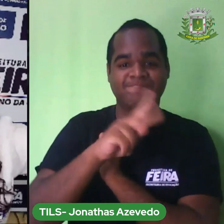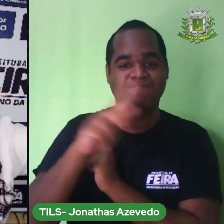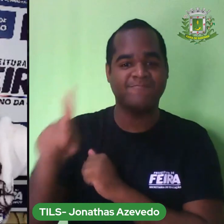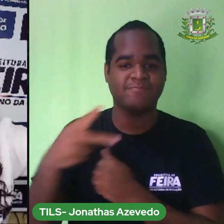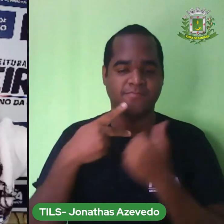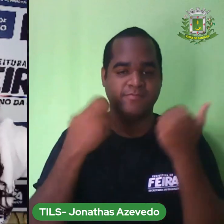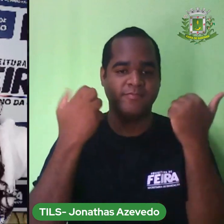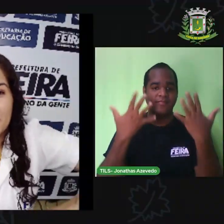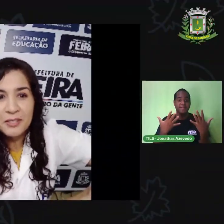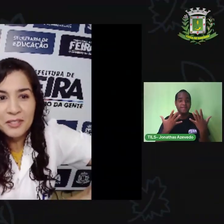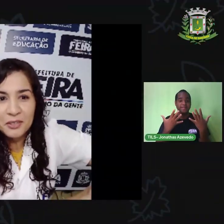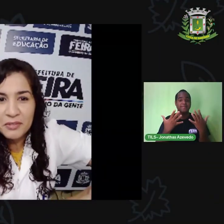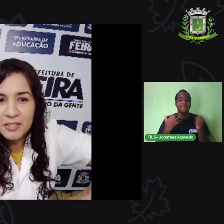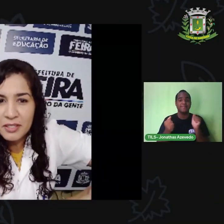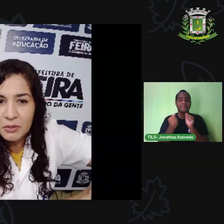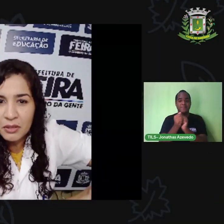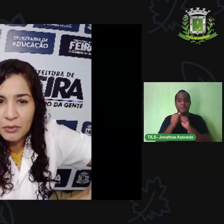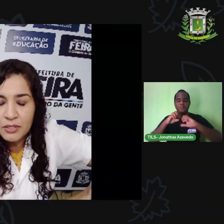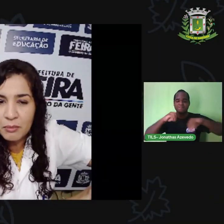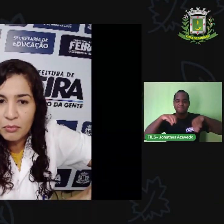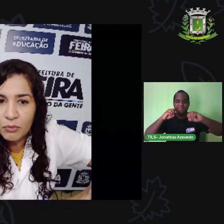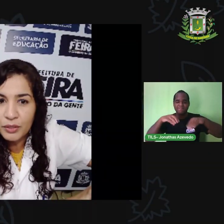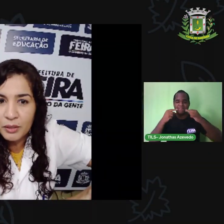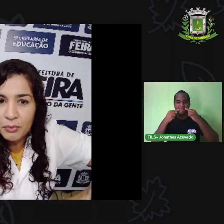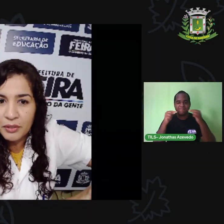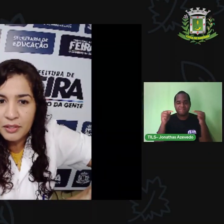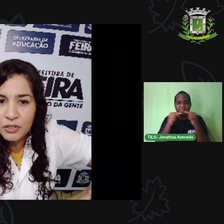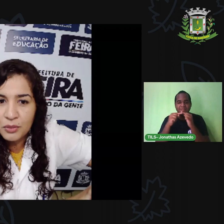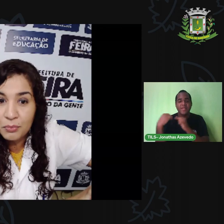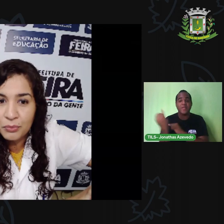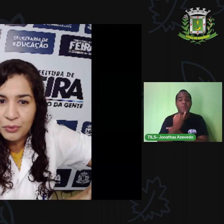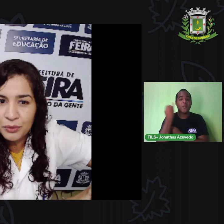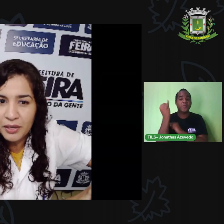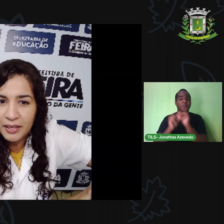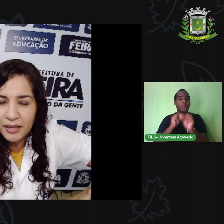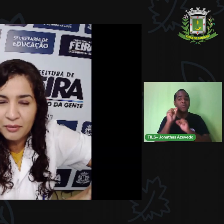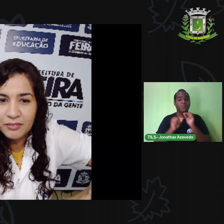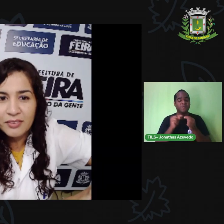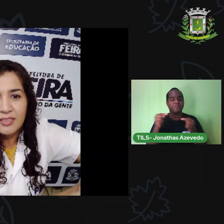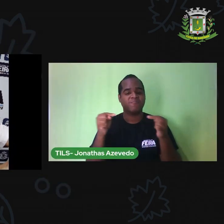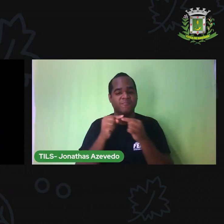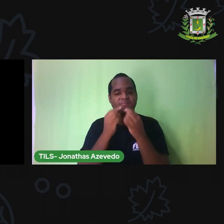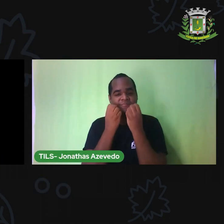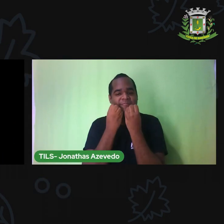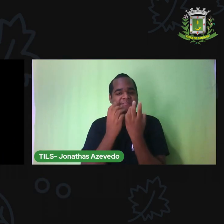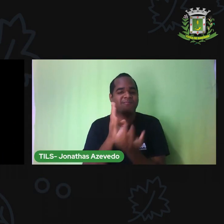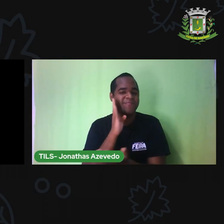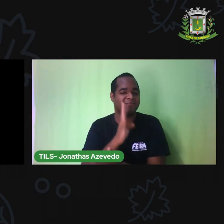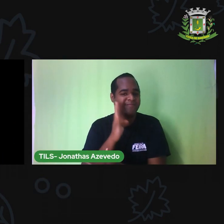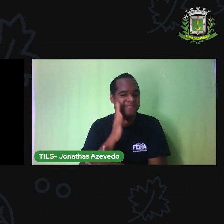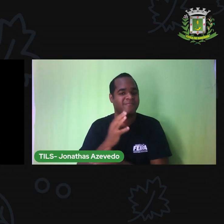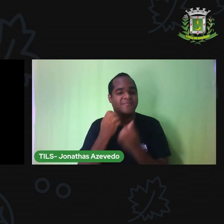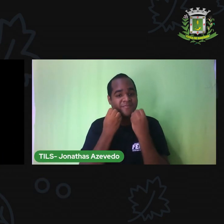estaremos ensinando vocês uma coisa muito importante e muito legal, certo?